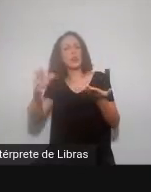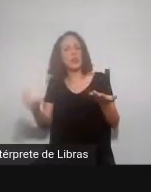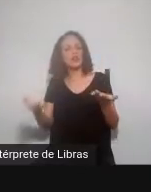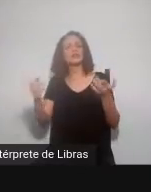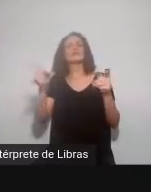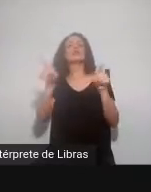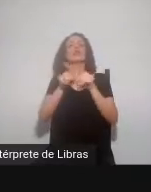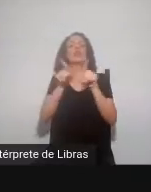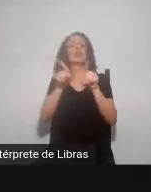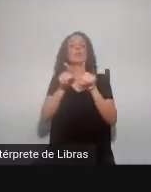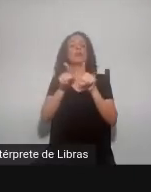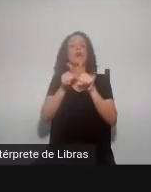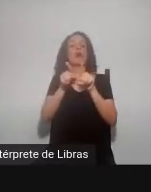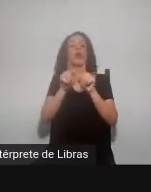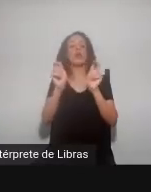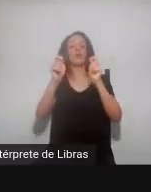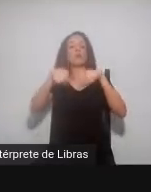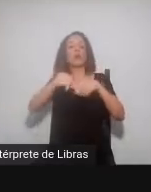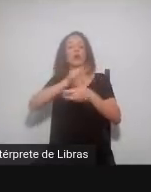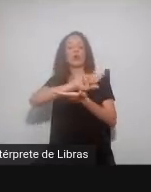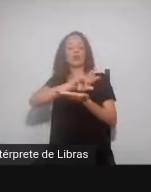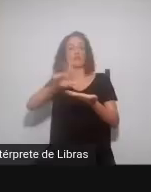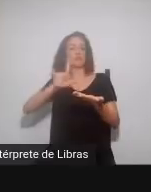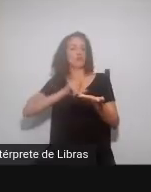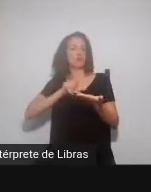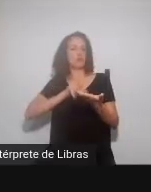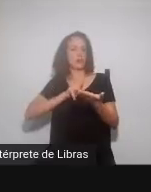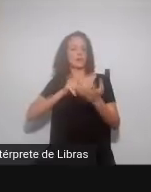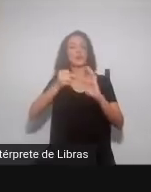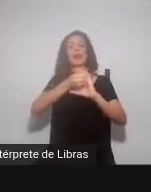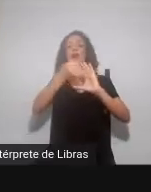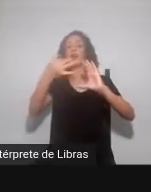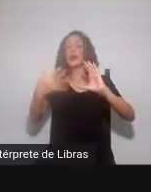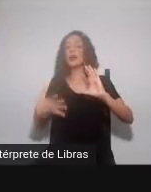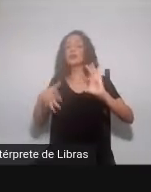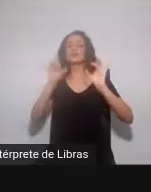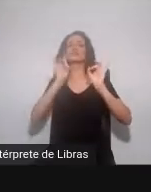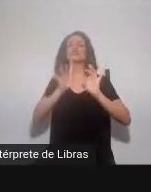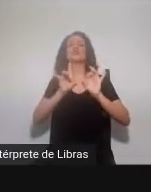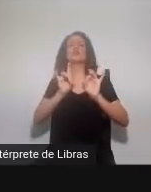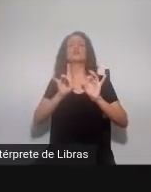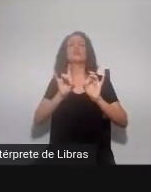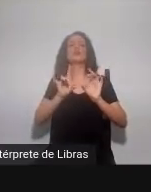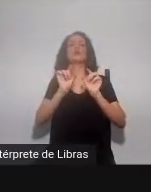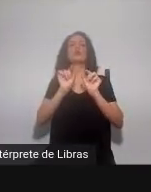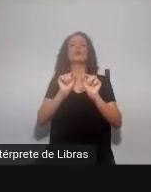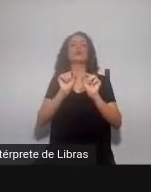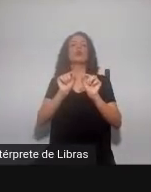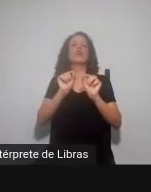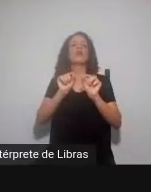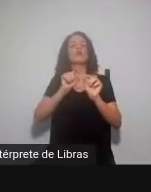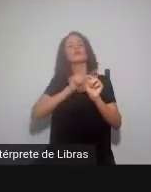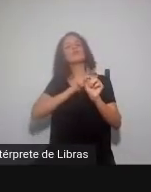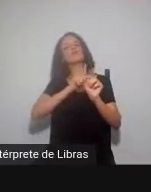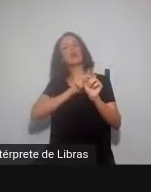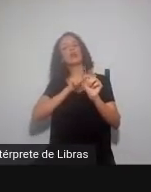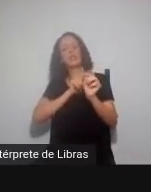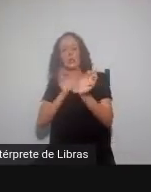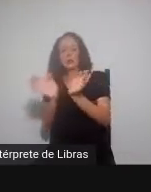variados suportes, têm características particulares e são produzidos por variados